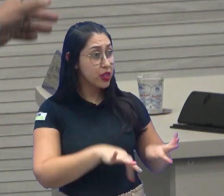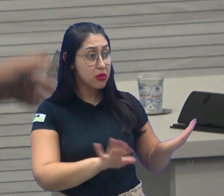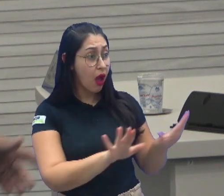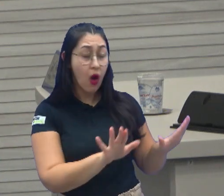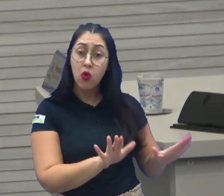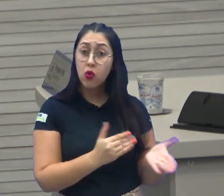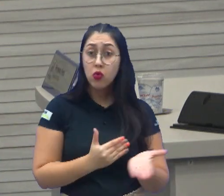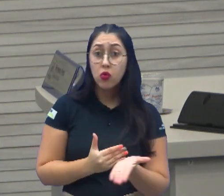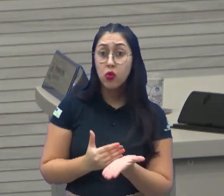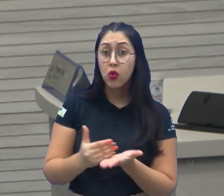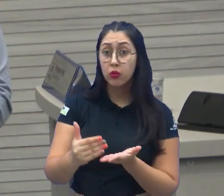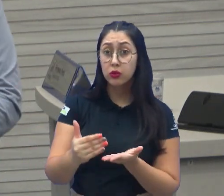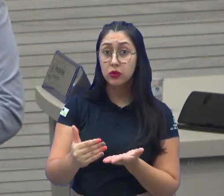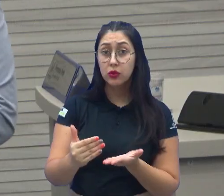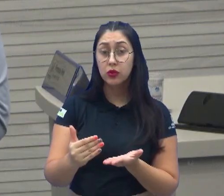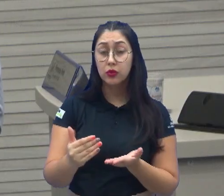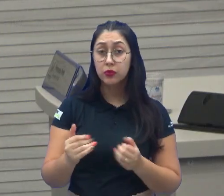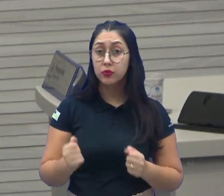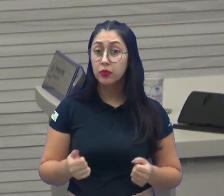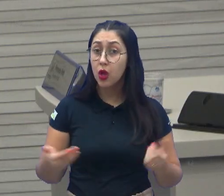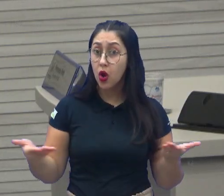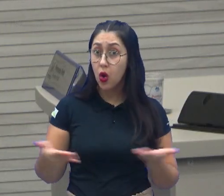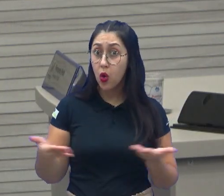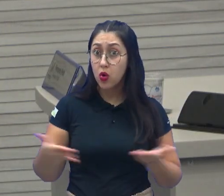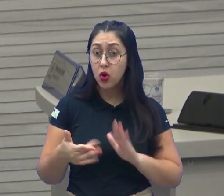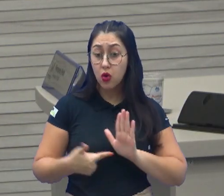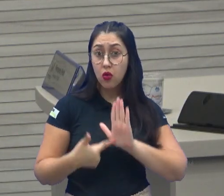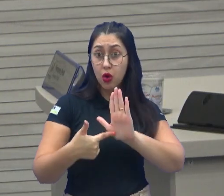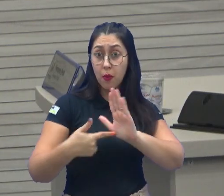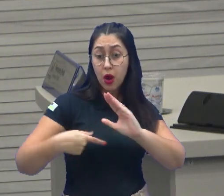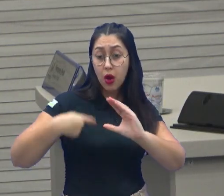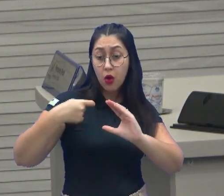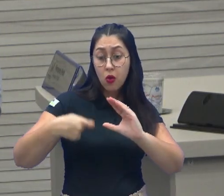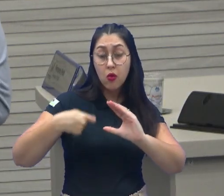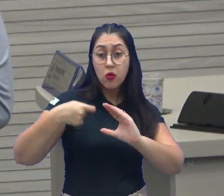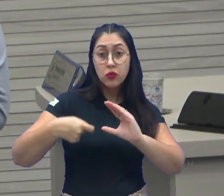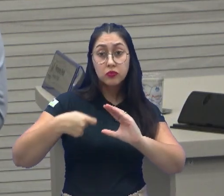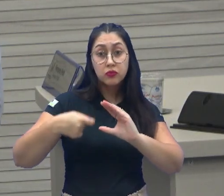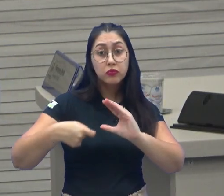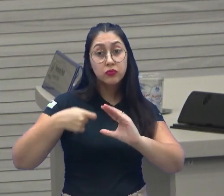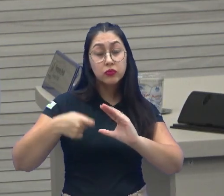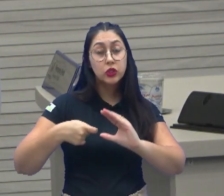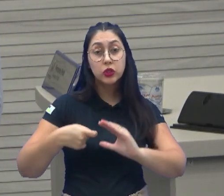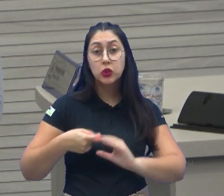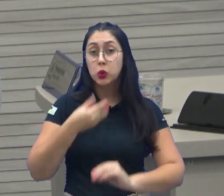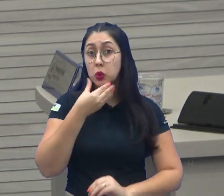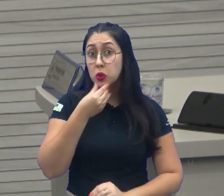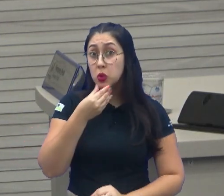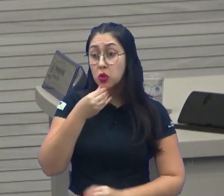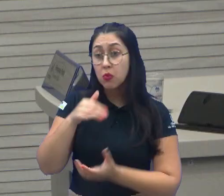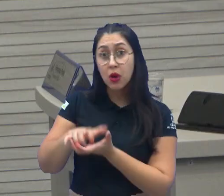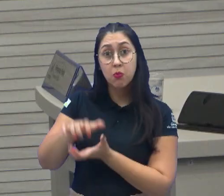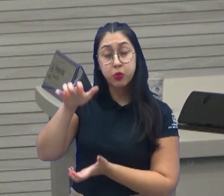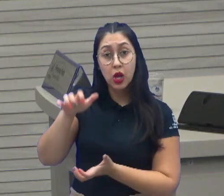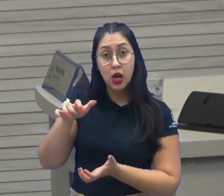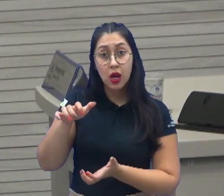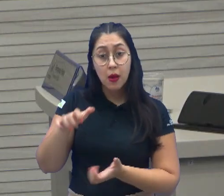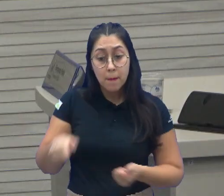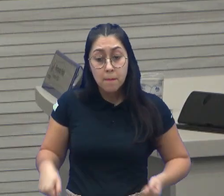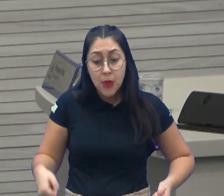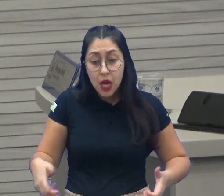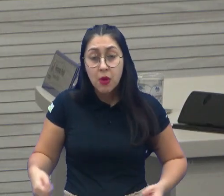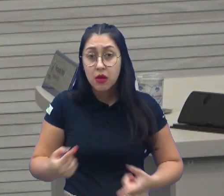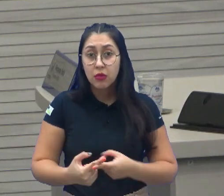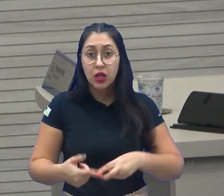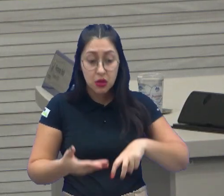verdade, retornou. Hoje eu vou colocar um vídeo de um senhor idoso, sem as 2 pernas